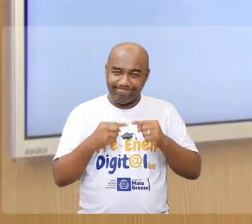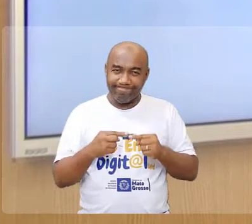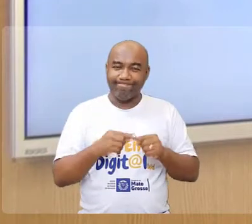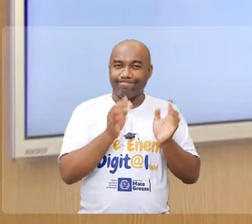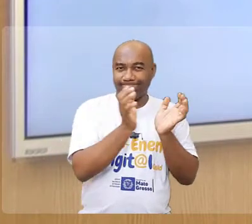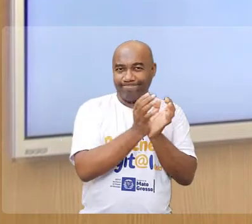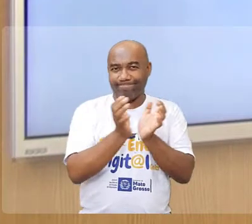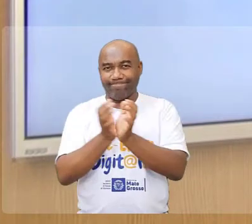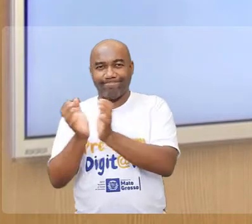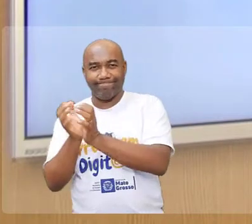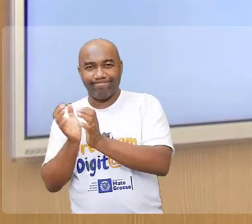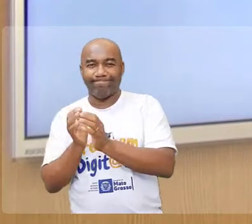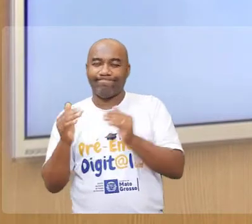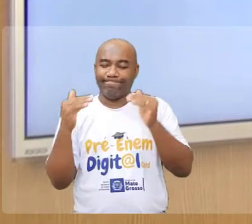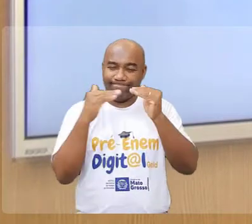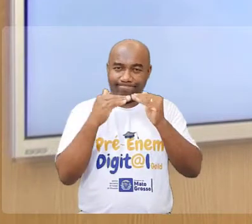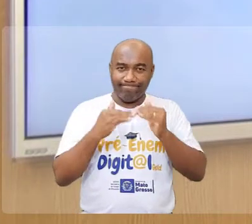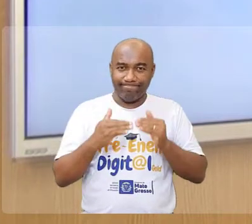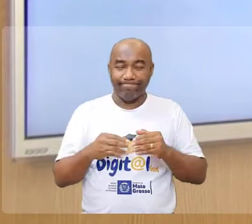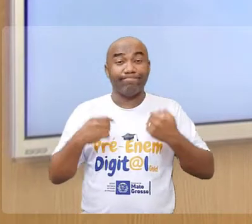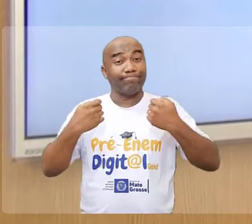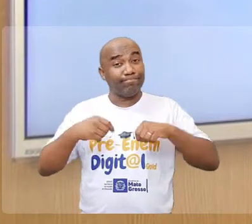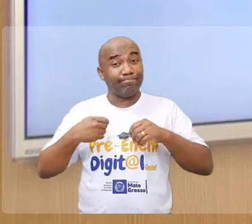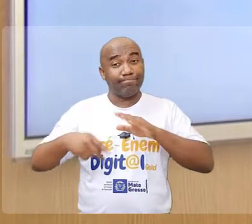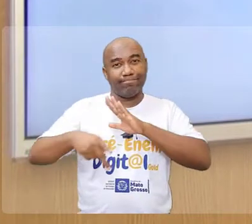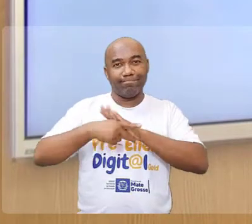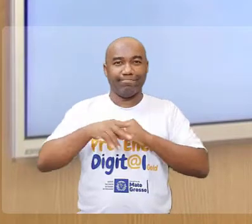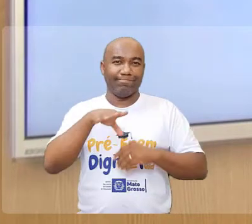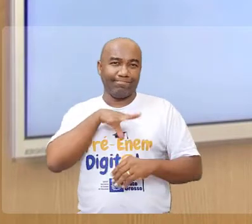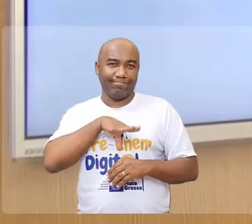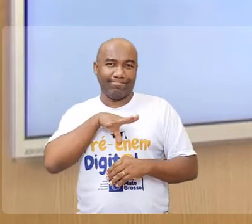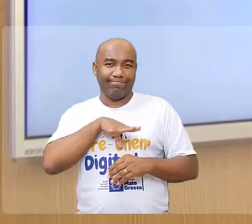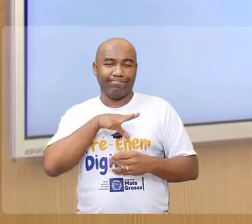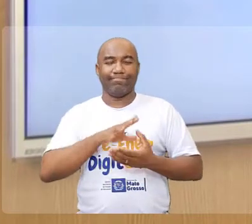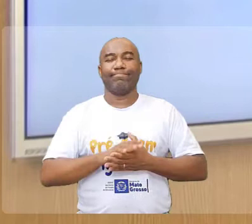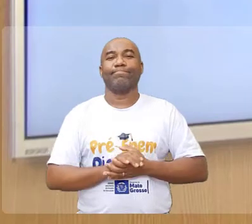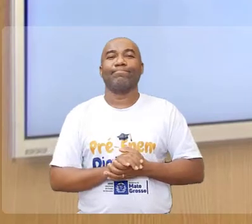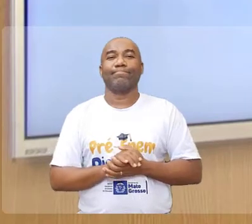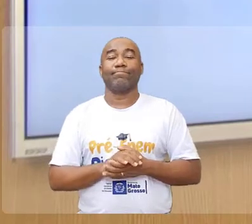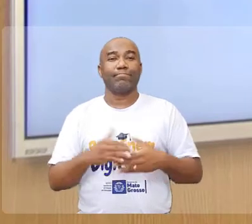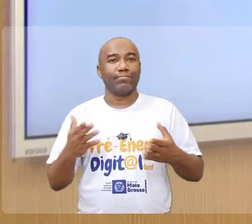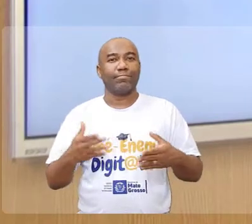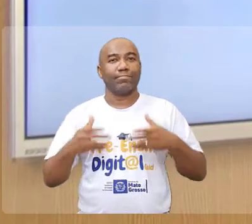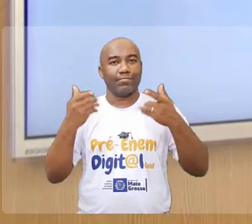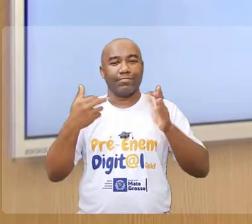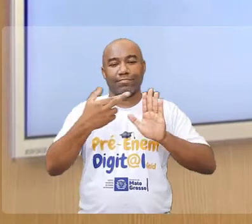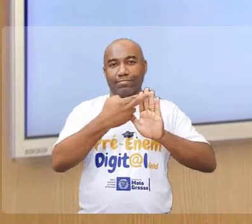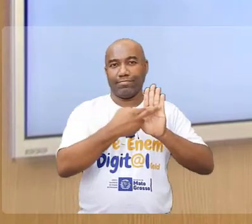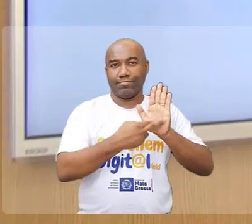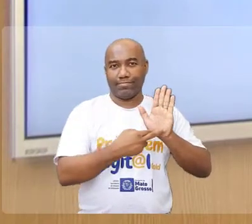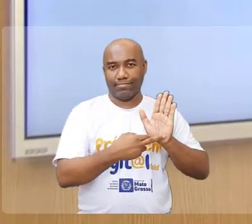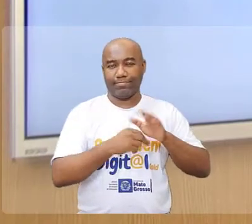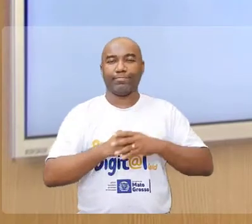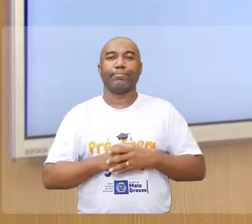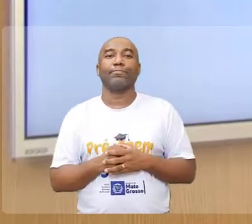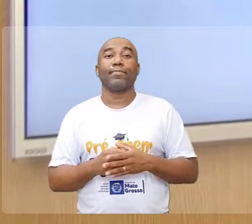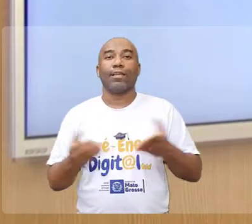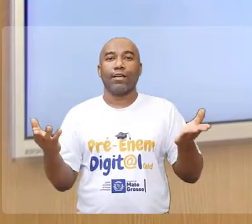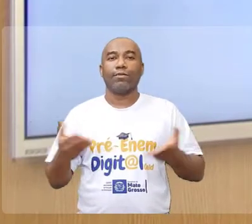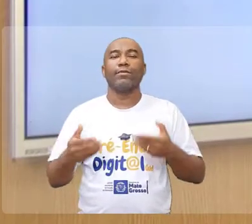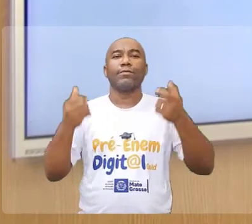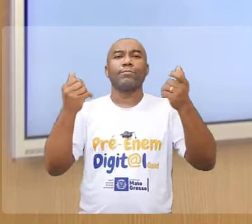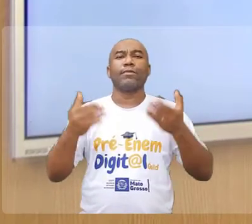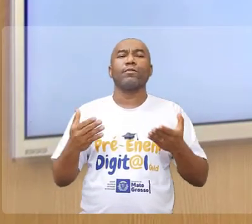classes gramaticais devem concordar com o substantivo. Pronto, essa é a nossa regra geral. Então, as